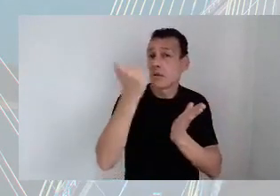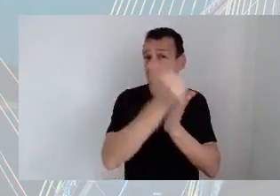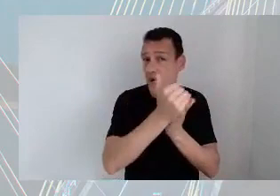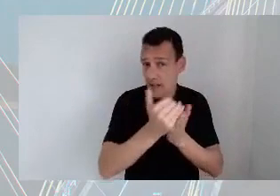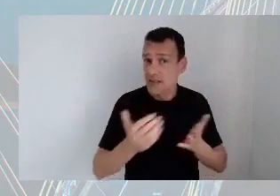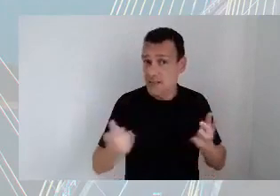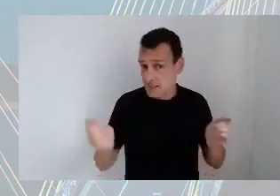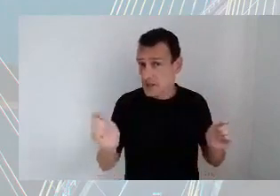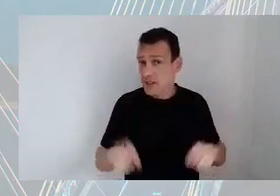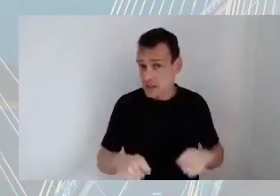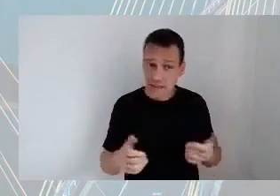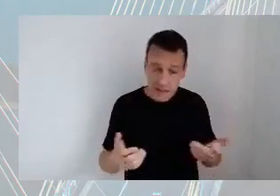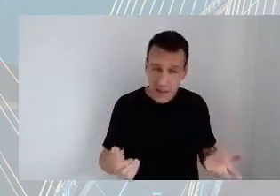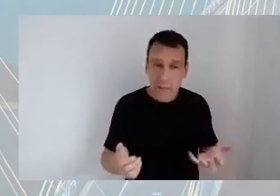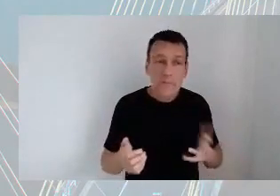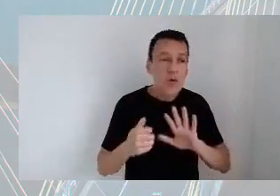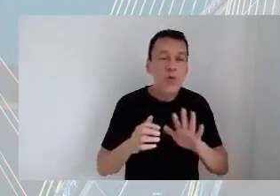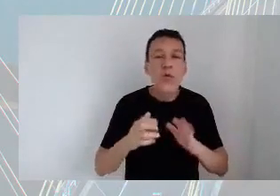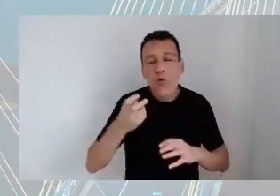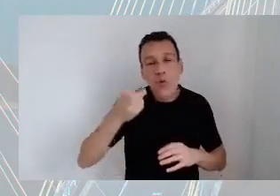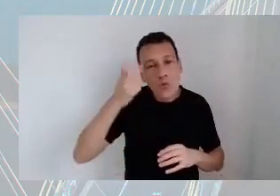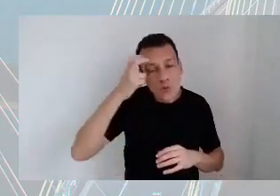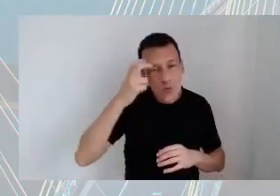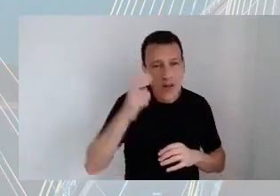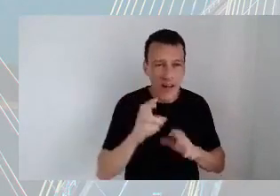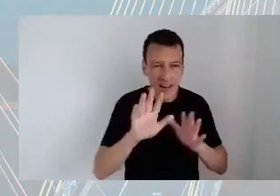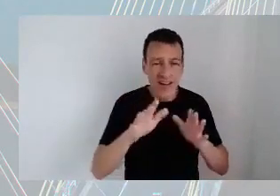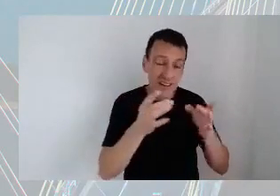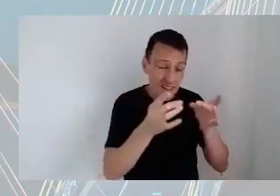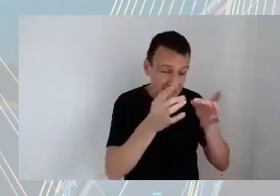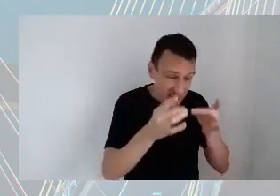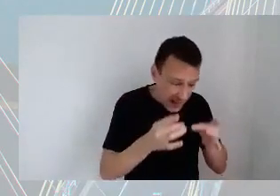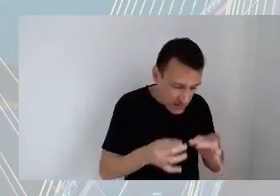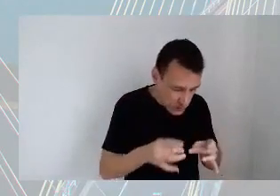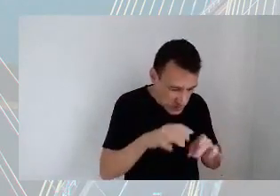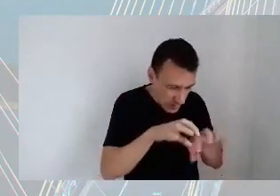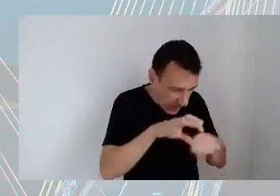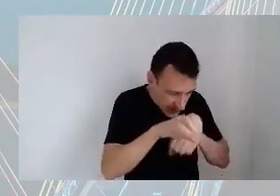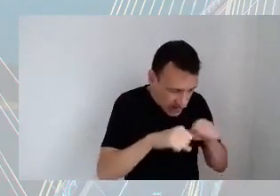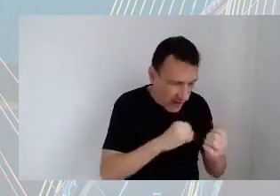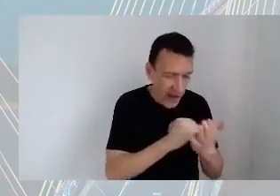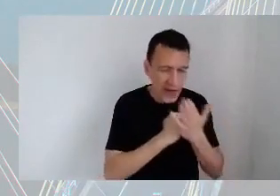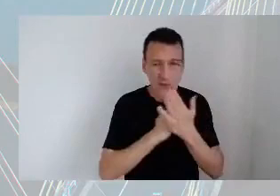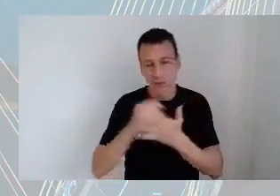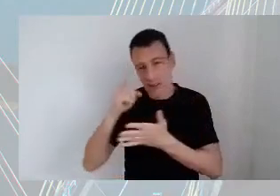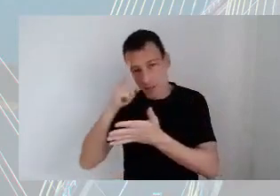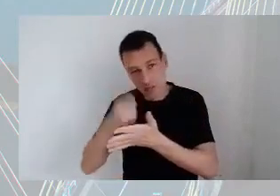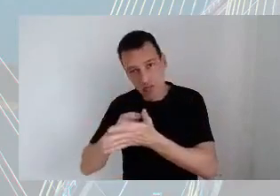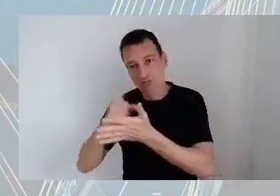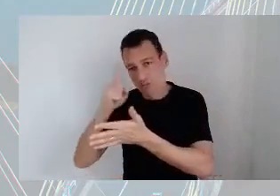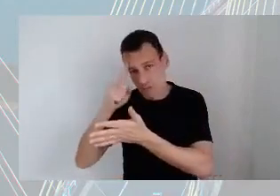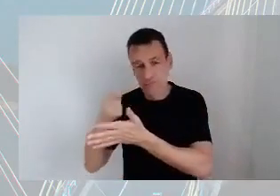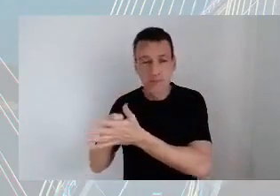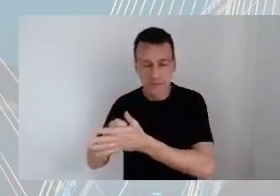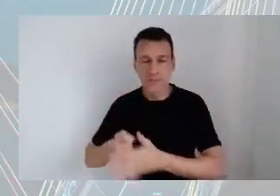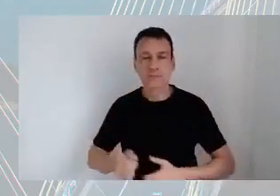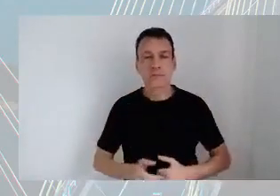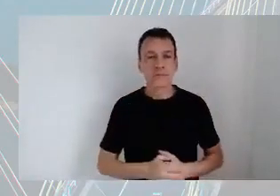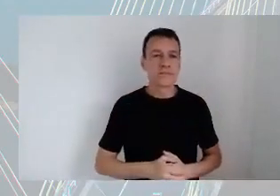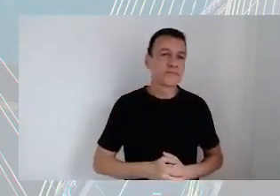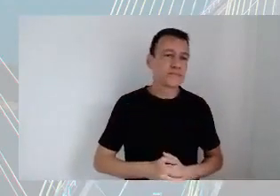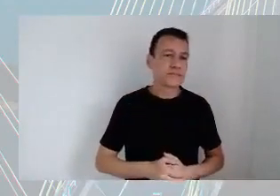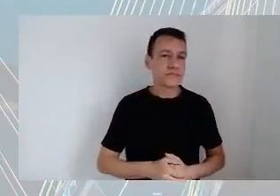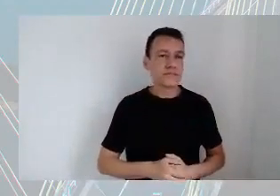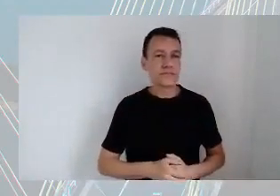data-driven, como a gente já falou. E aí, aqui um exemplo também para ilustrar um pouquinho mais, um case dentro desse cliente, né, que